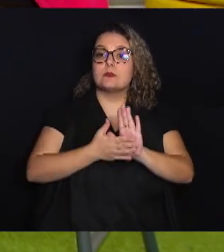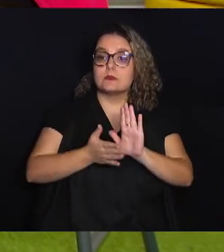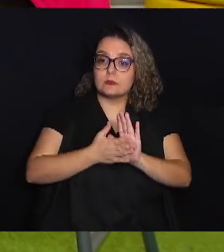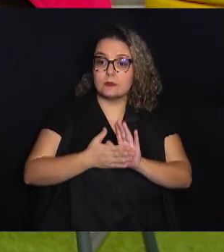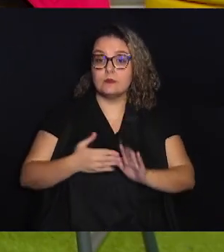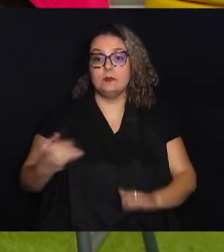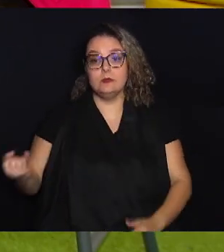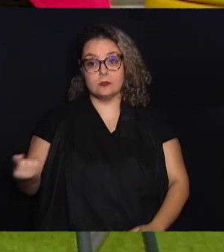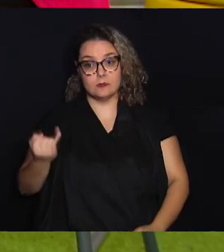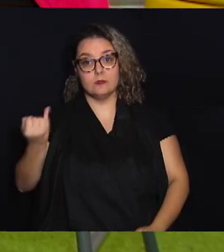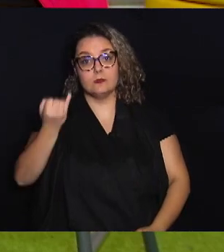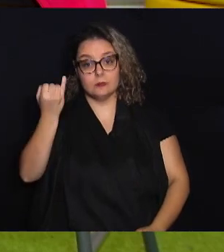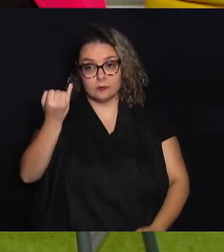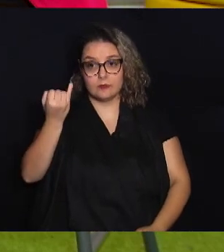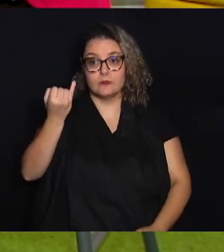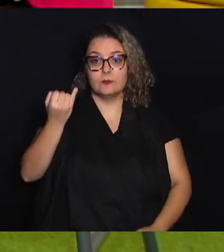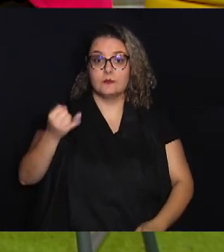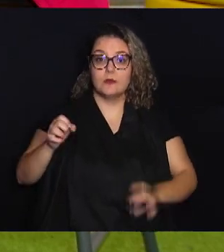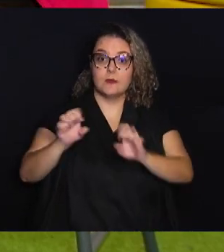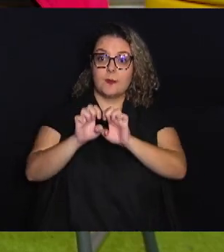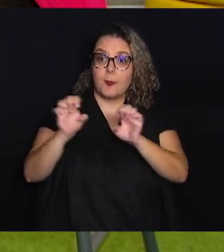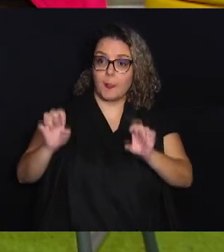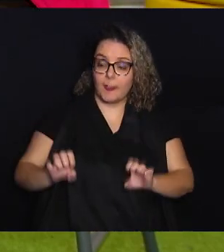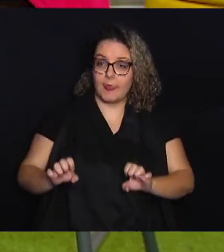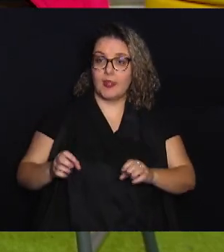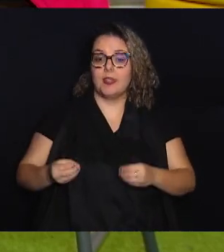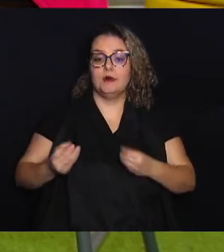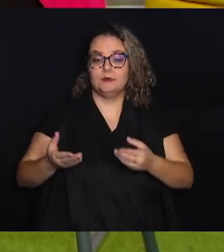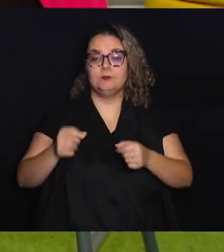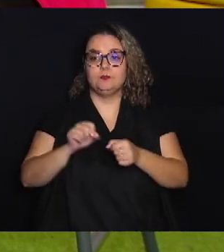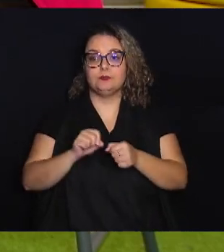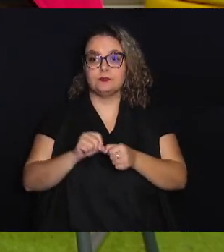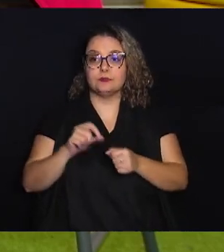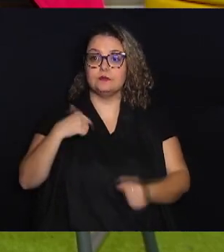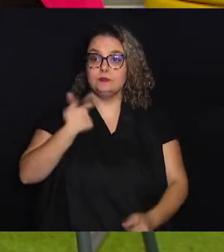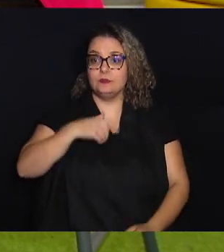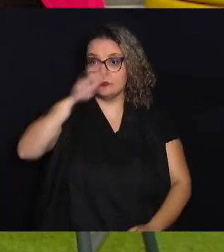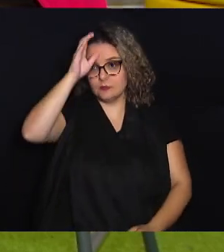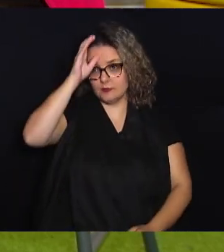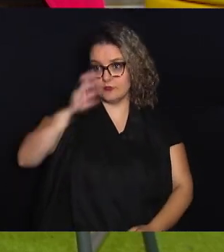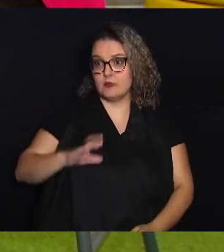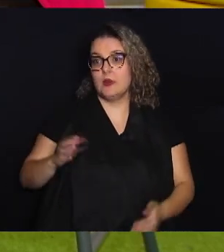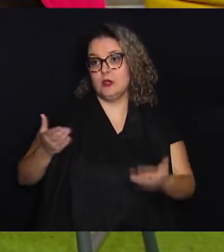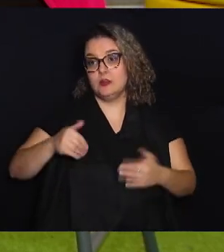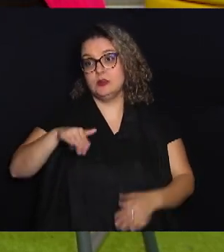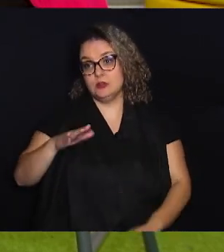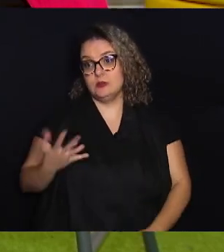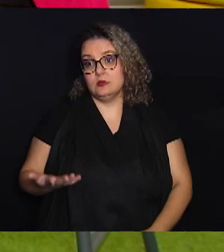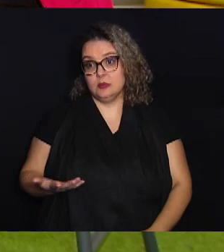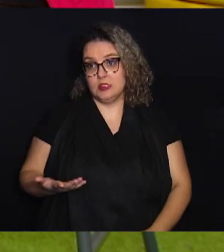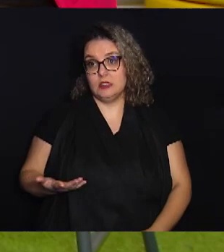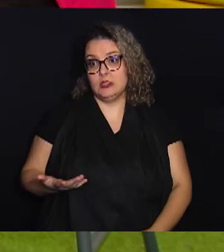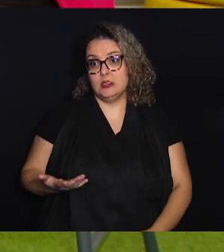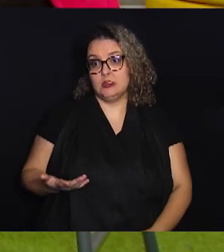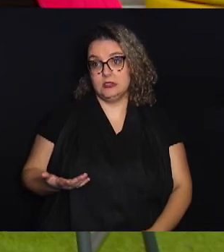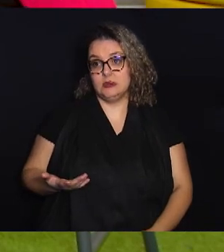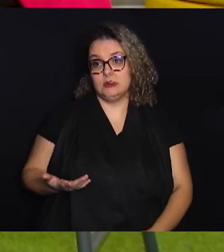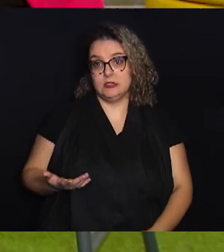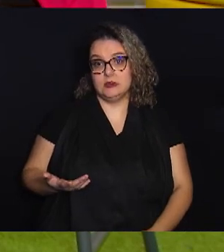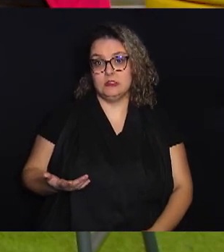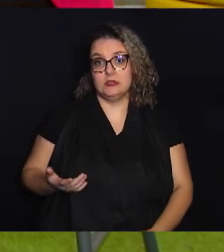propostas bastante interessantes, estruturadas, que levam a isso. Nós somos cidadãos hoje cada vez mais sem